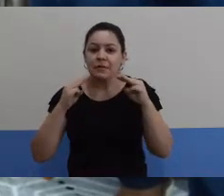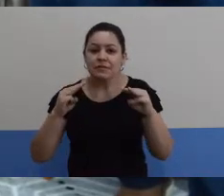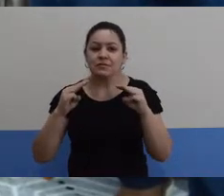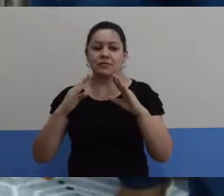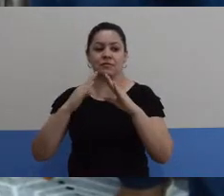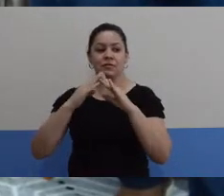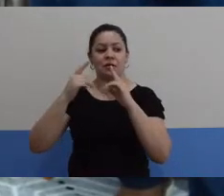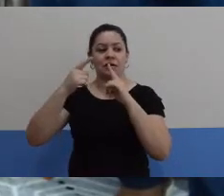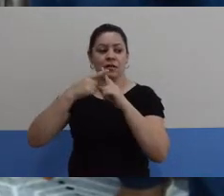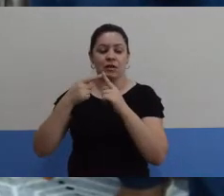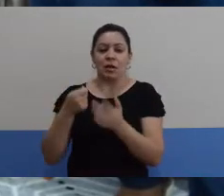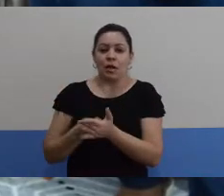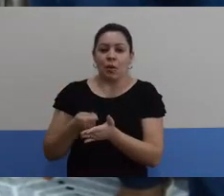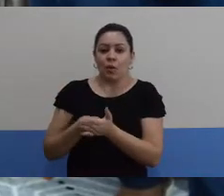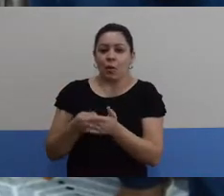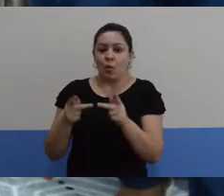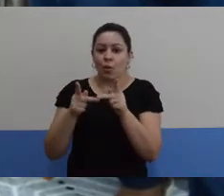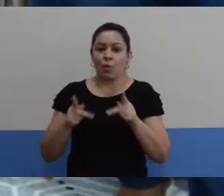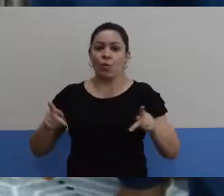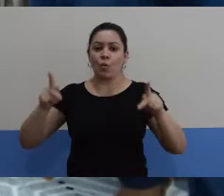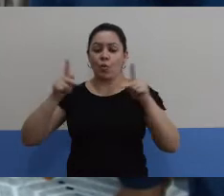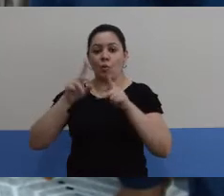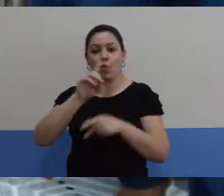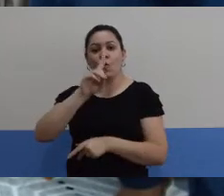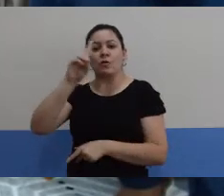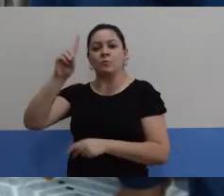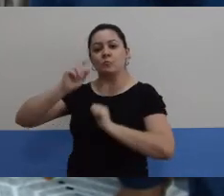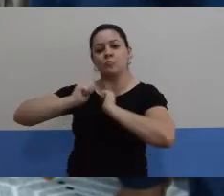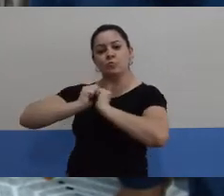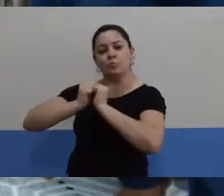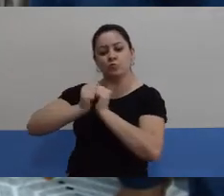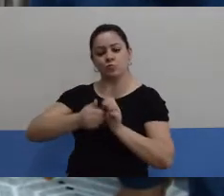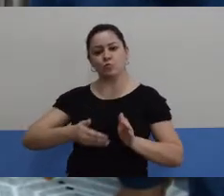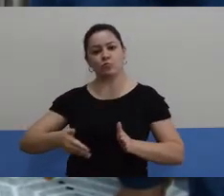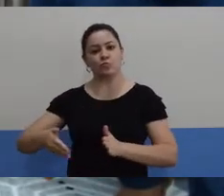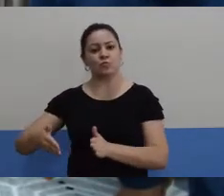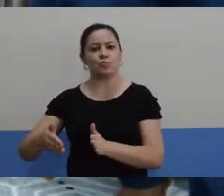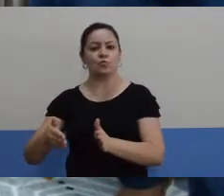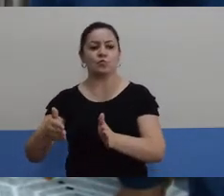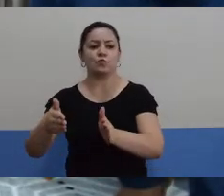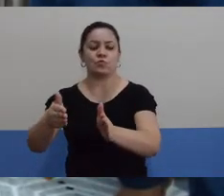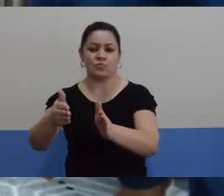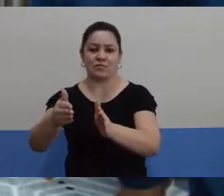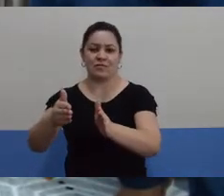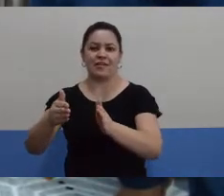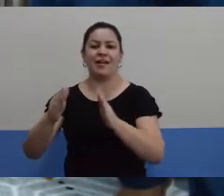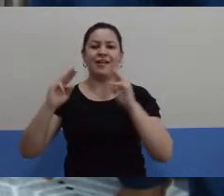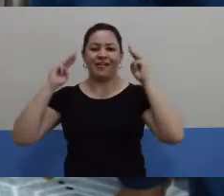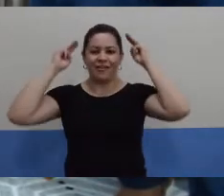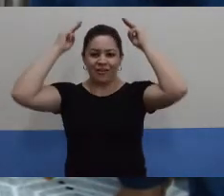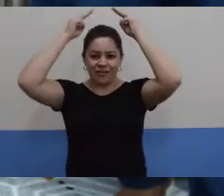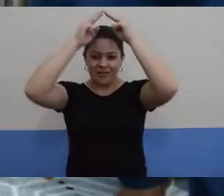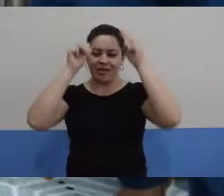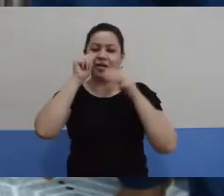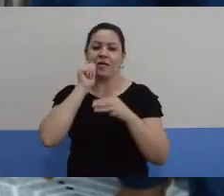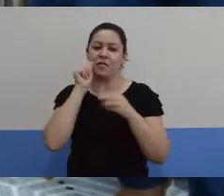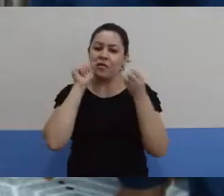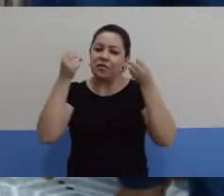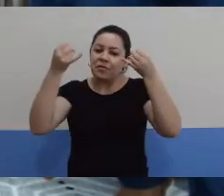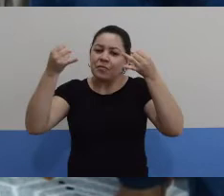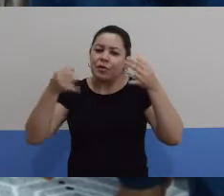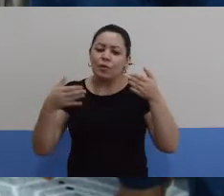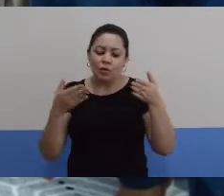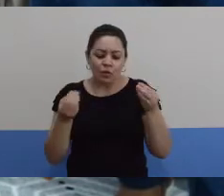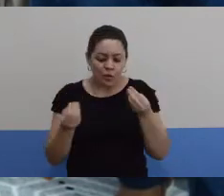todo o povo de Deus caminhe junto. Nós ouvimos o Dom Hamilton falar em caminhar juntos. Então, a